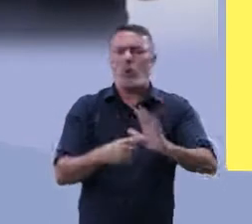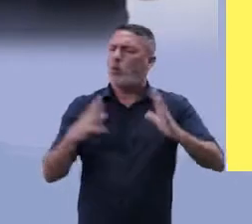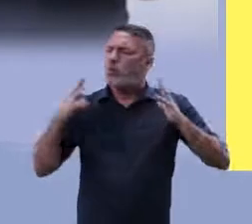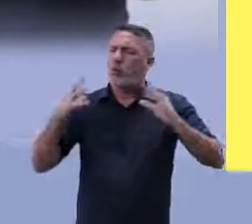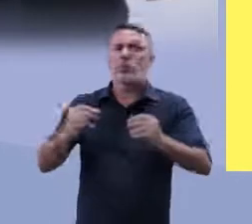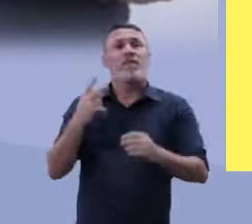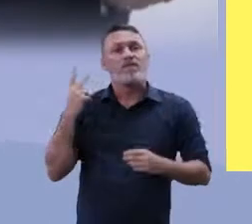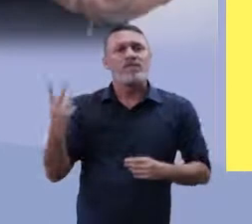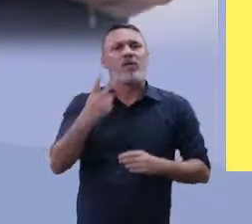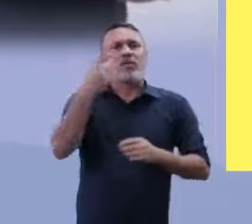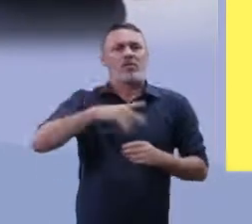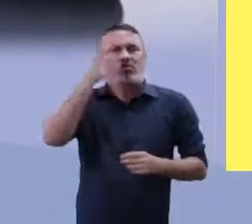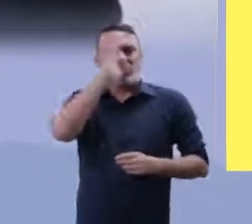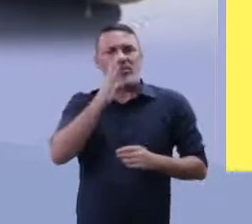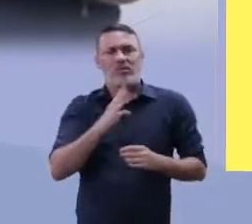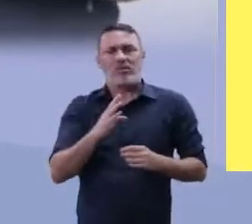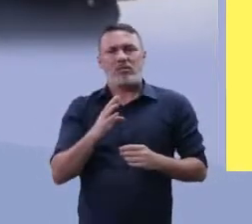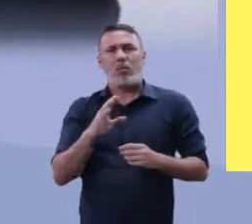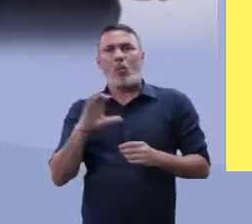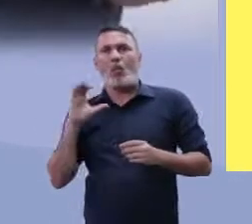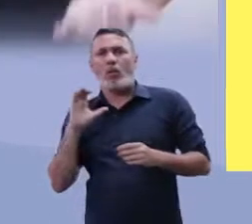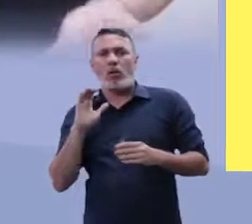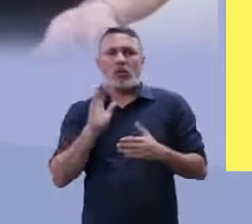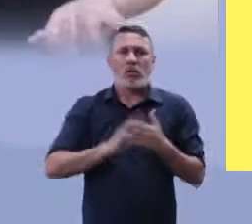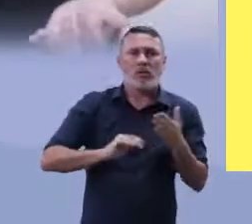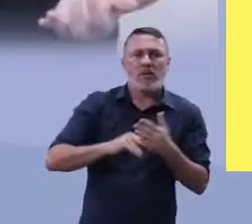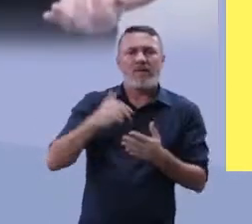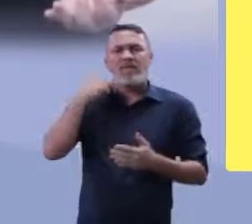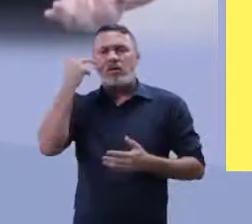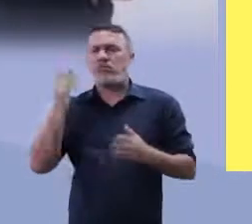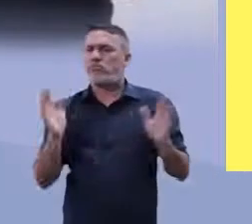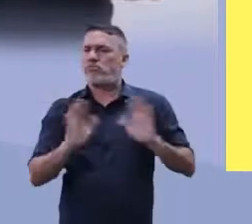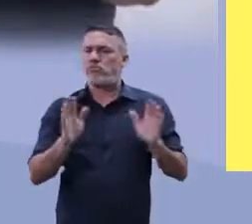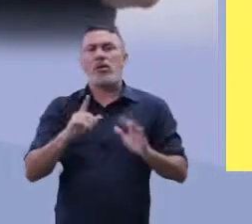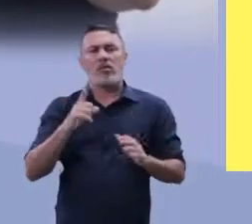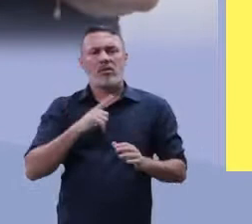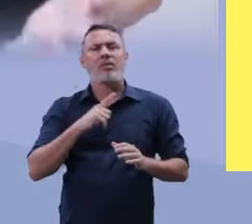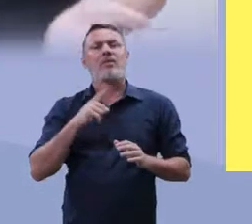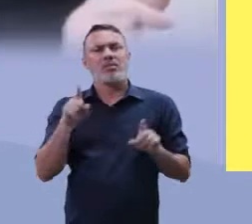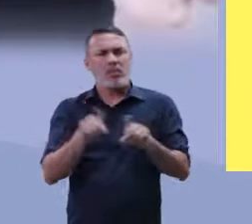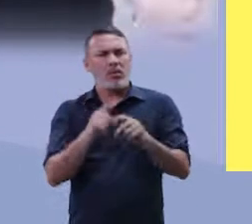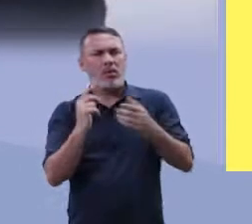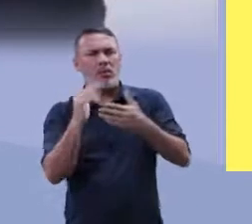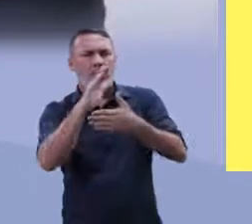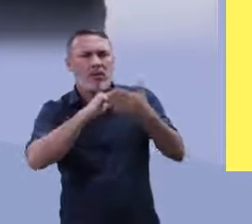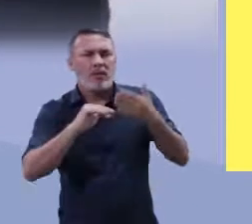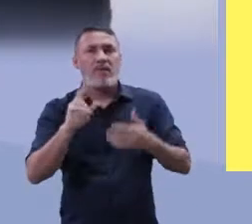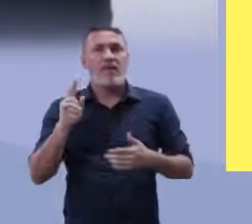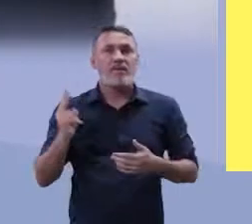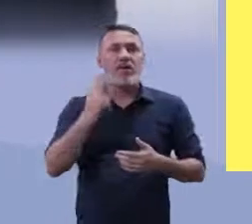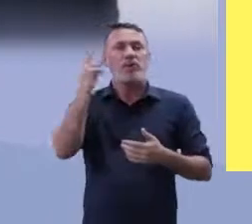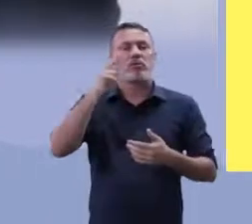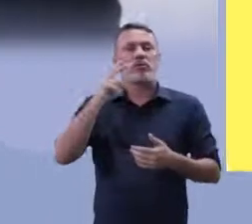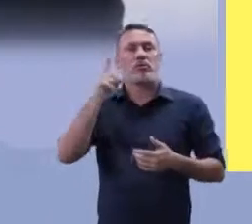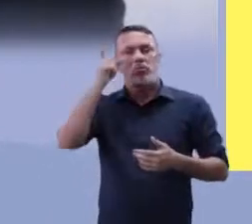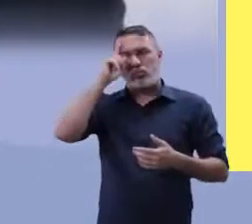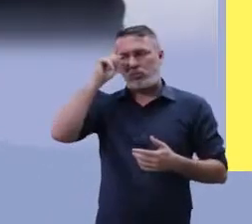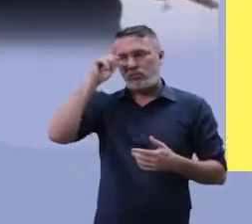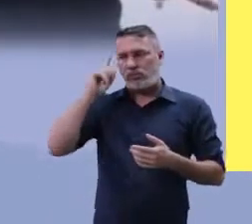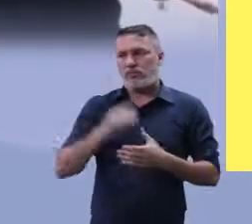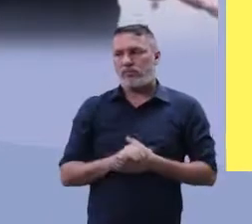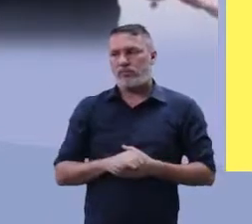cultural. Valorizavam o nosso país, a nossa realidade. Esse homem valorizava o nosso cotidiano. Aqui